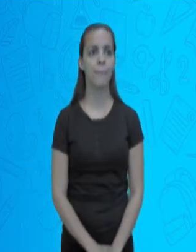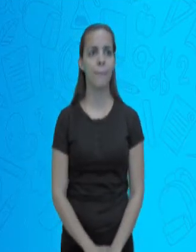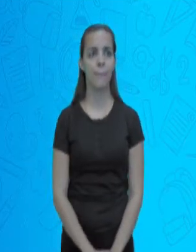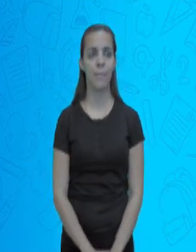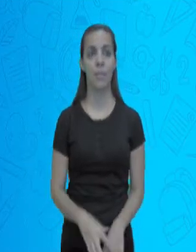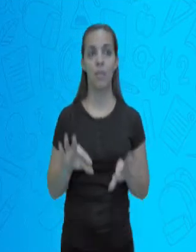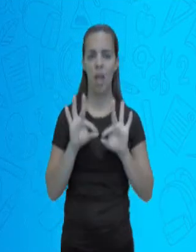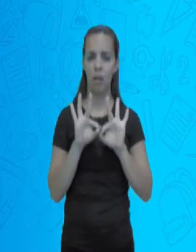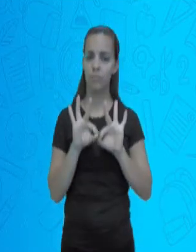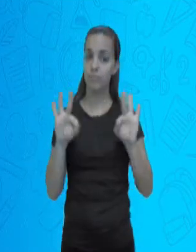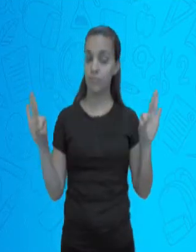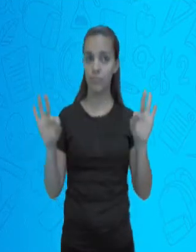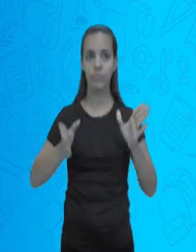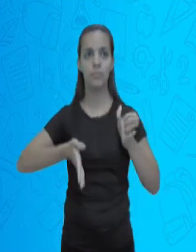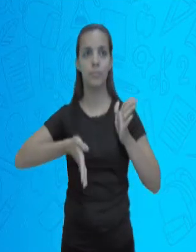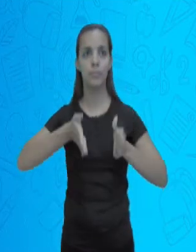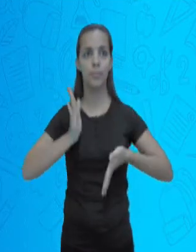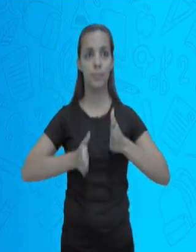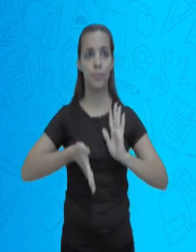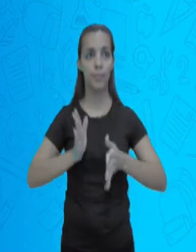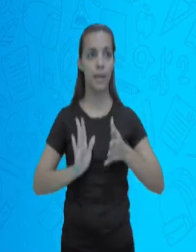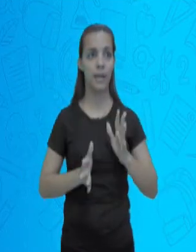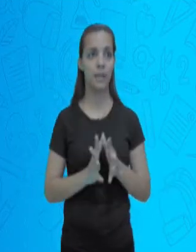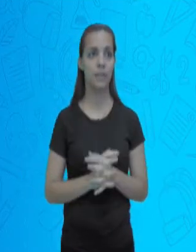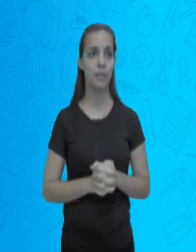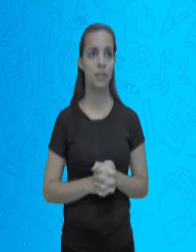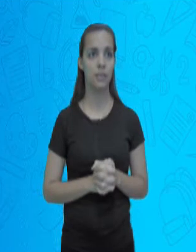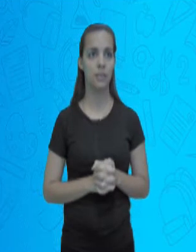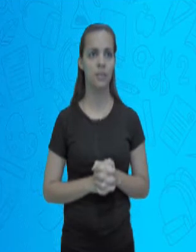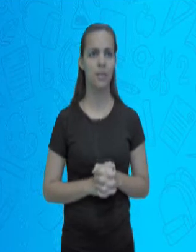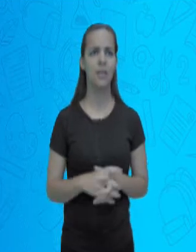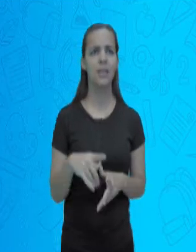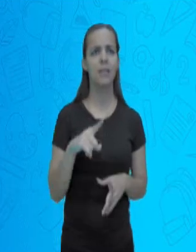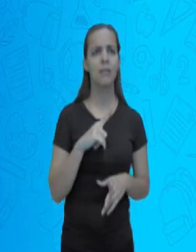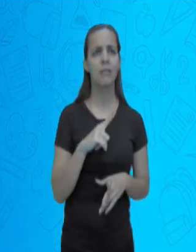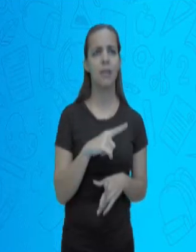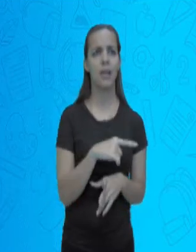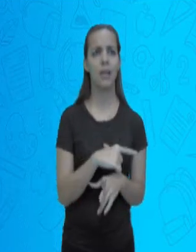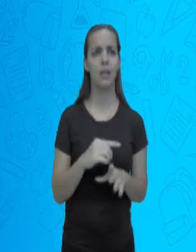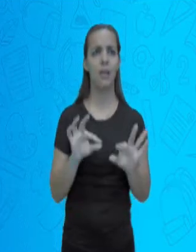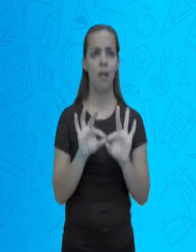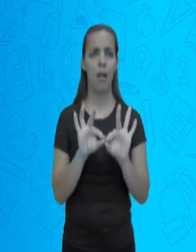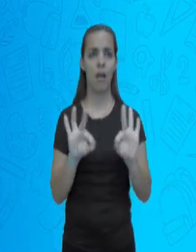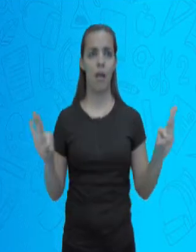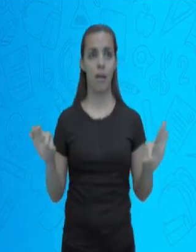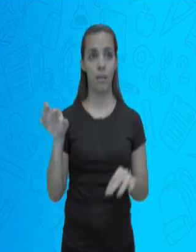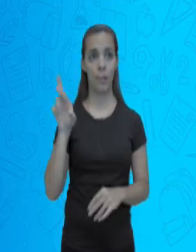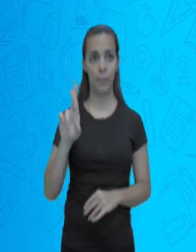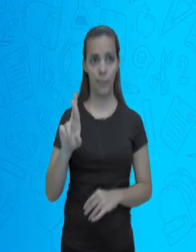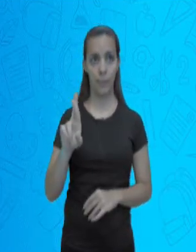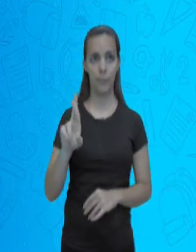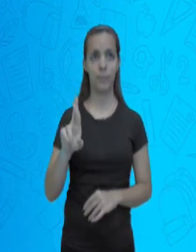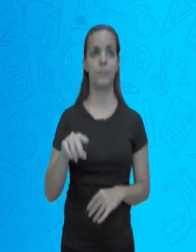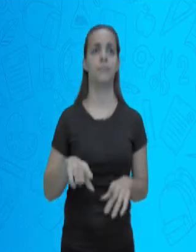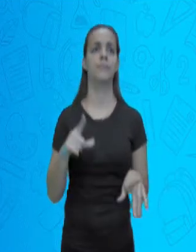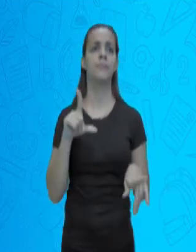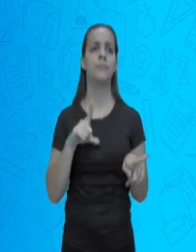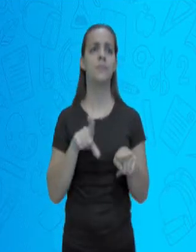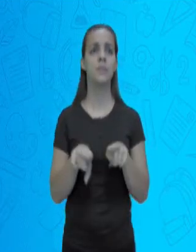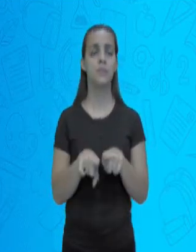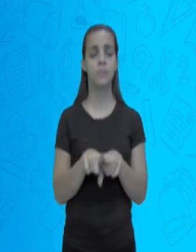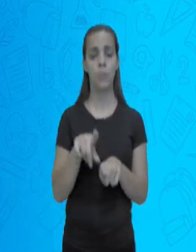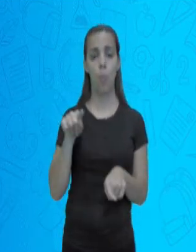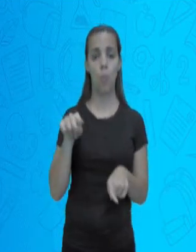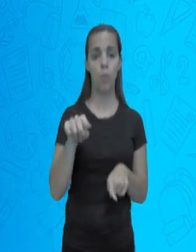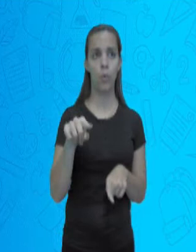Retas paralelas. Considere uma reta R e um ponto P fora dela. Então, eu tenho